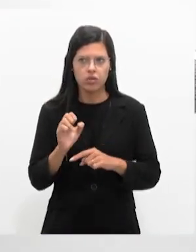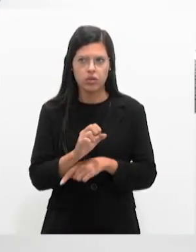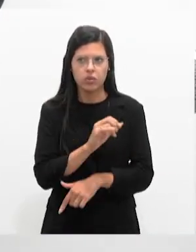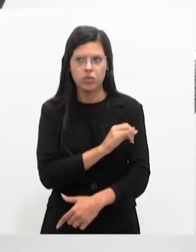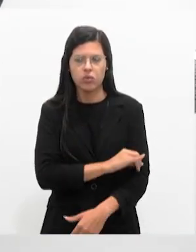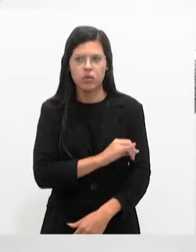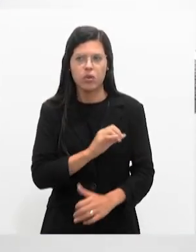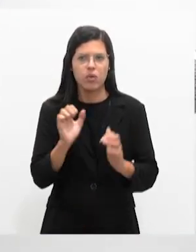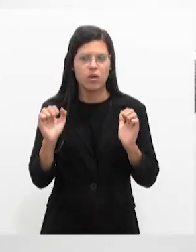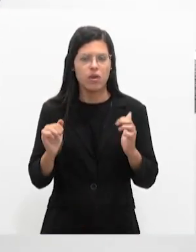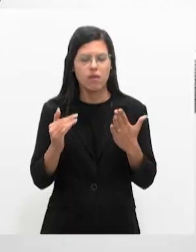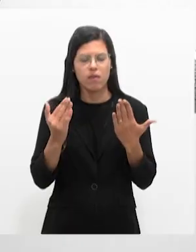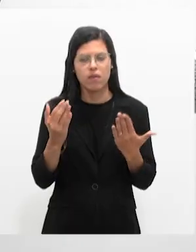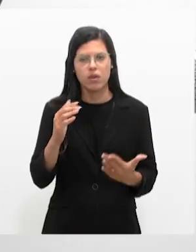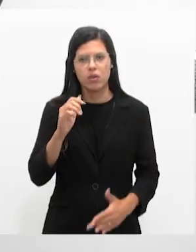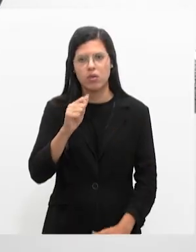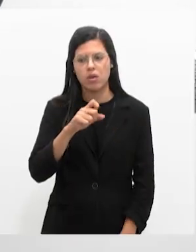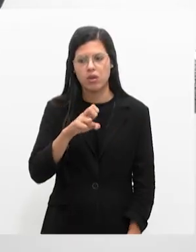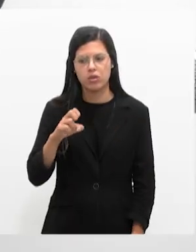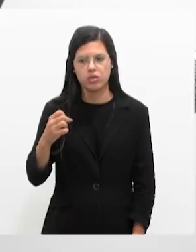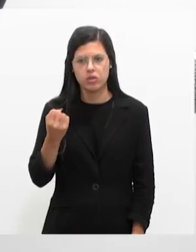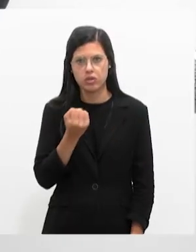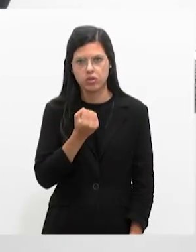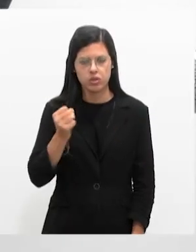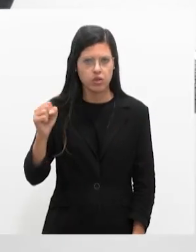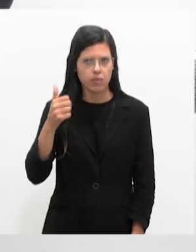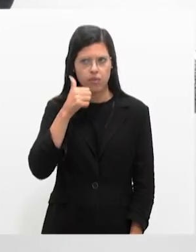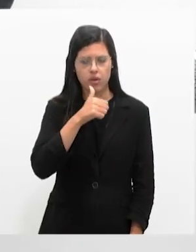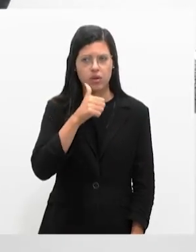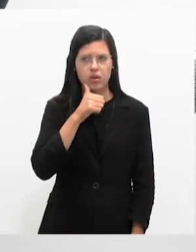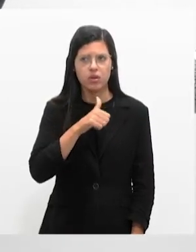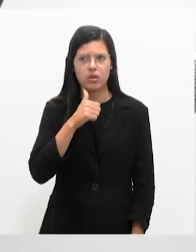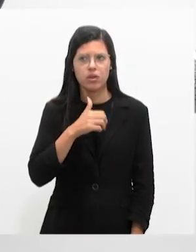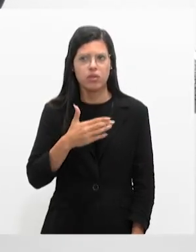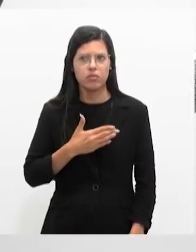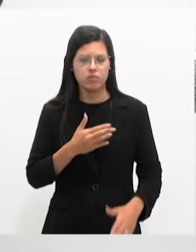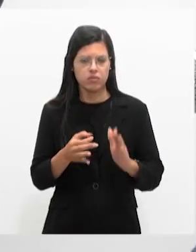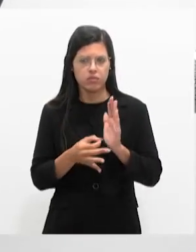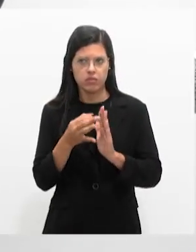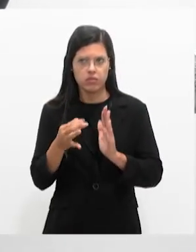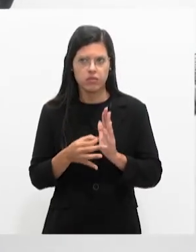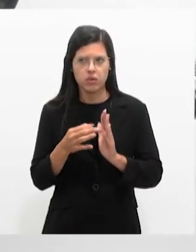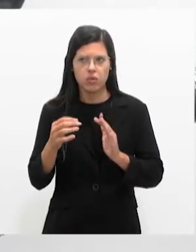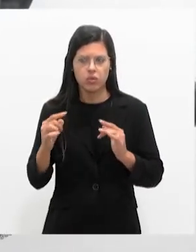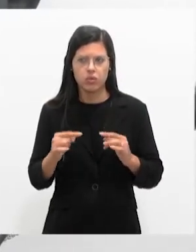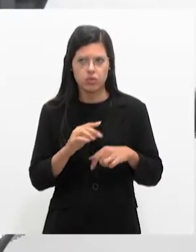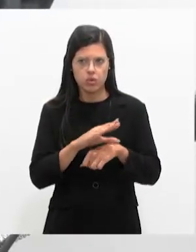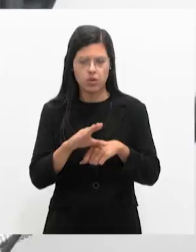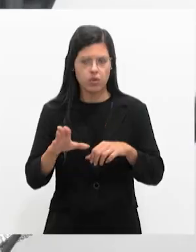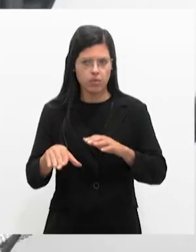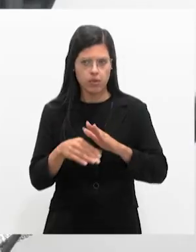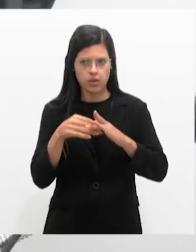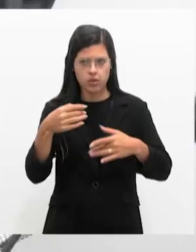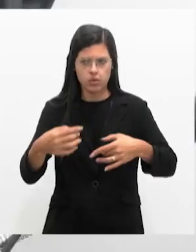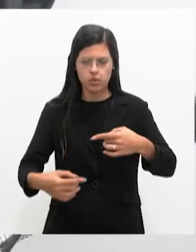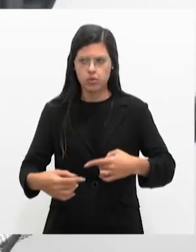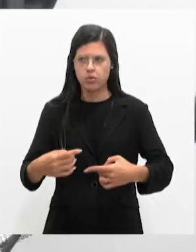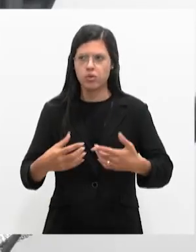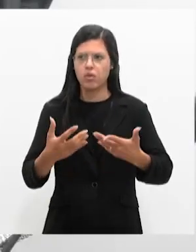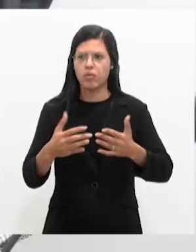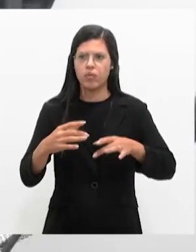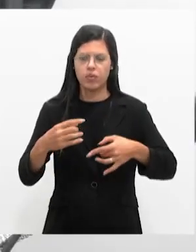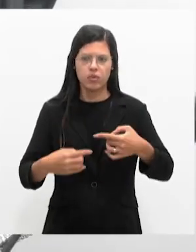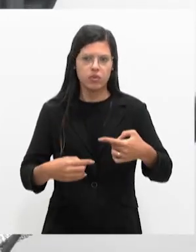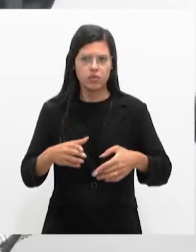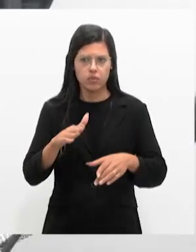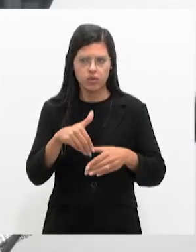Axé Mulher. O parecer de minha autoria pela constitucionalidade com emenda, em discussão. Não havendo quem queira discutir, encerrada a